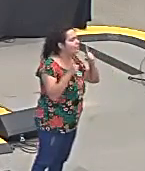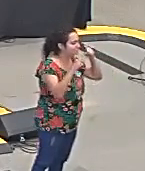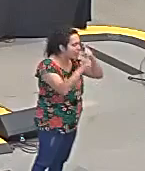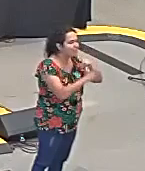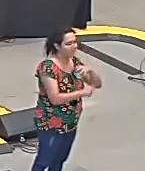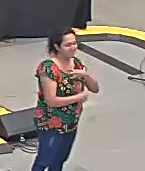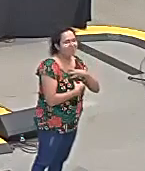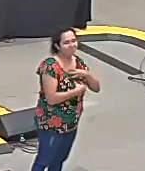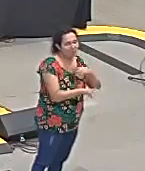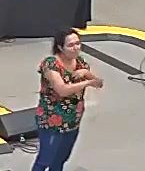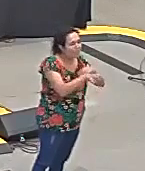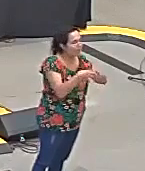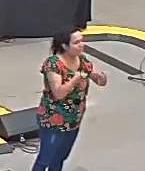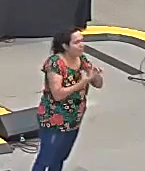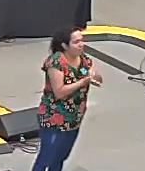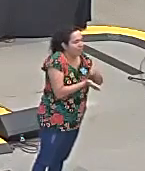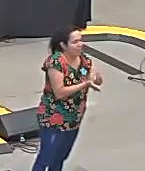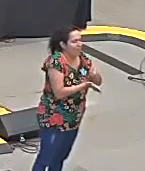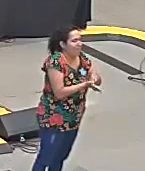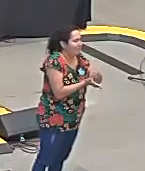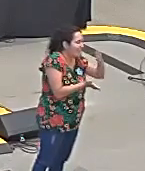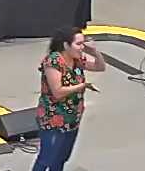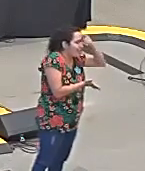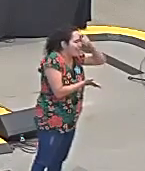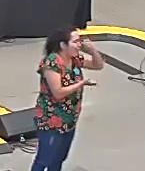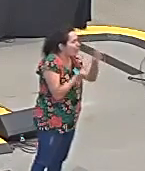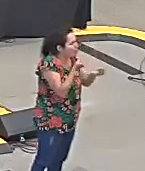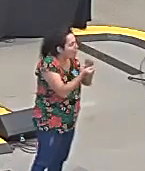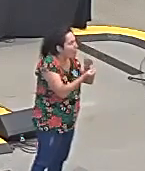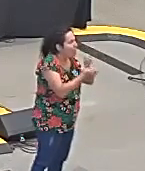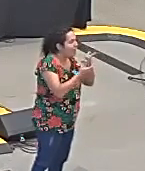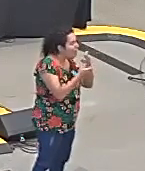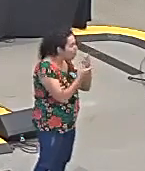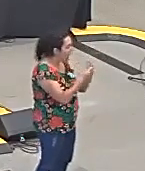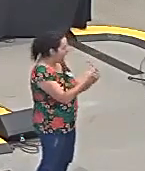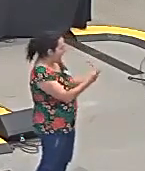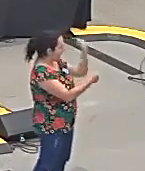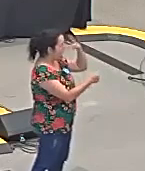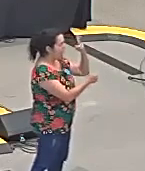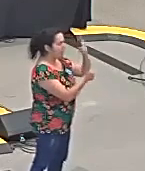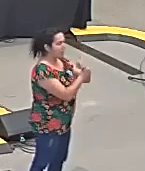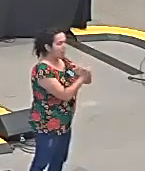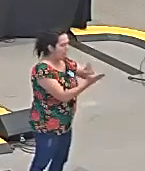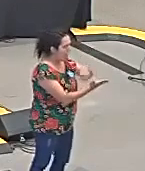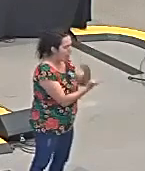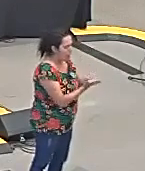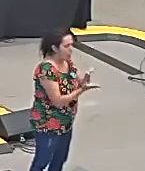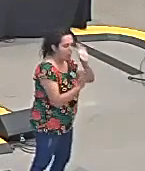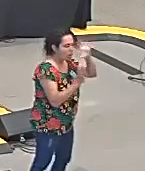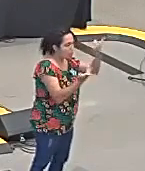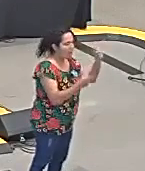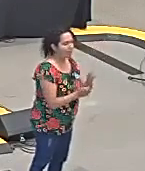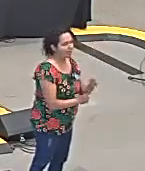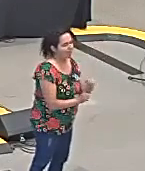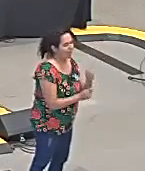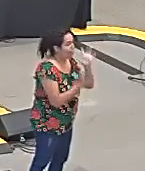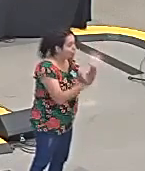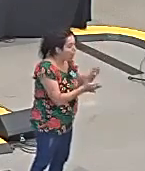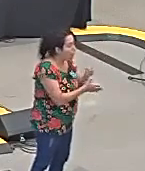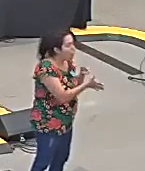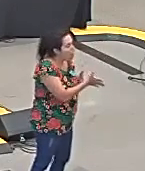a Libras, não é o português. E eu sinto essa dificuldade que ela está falando. Eu tenho total empatia para a situação dessa mãe.